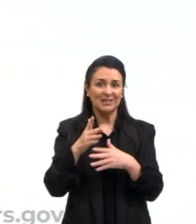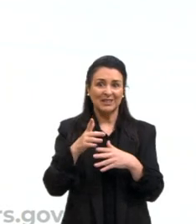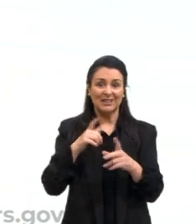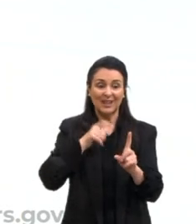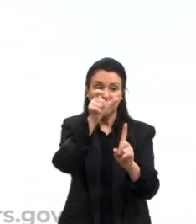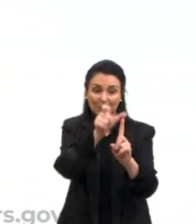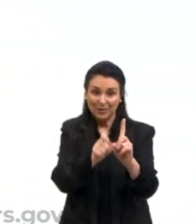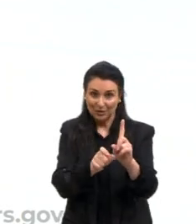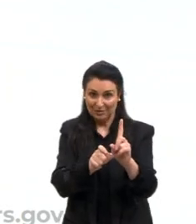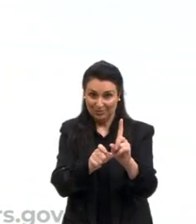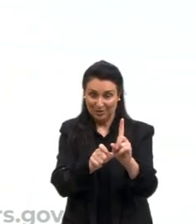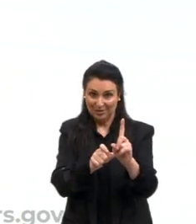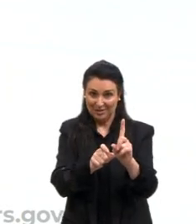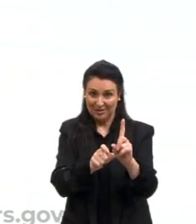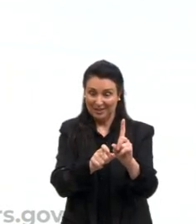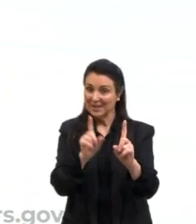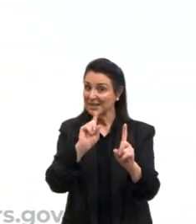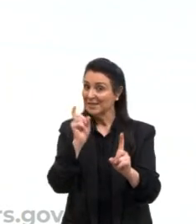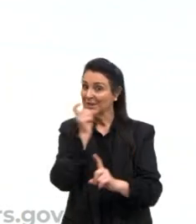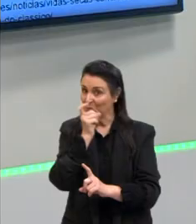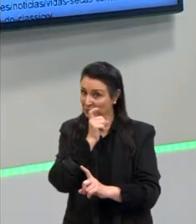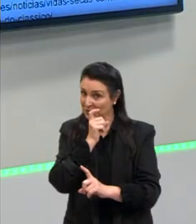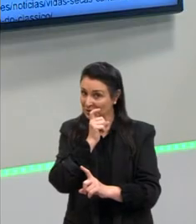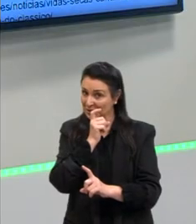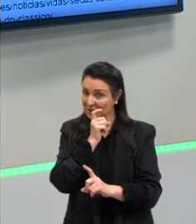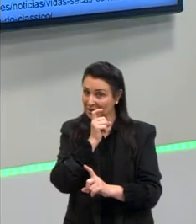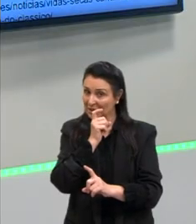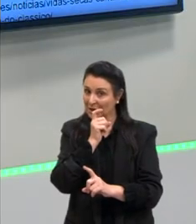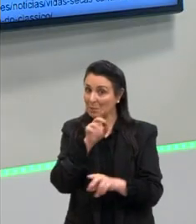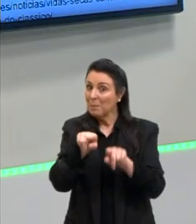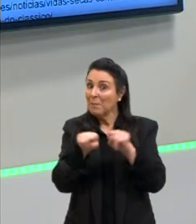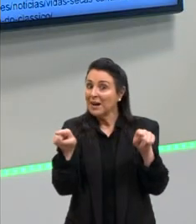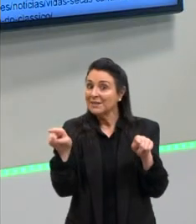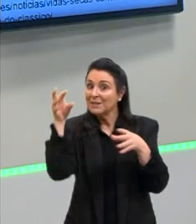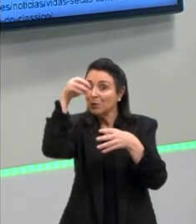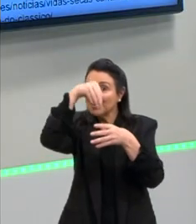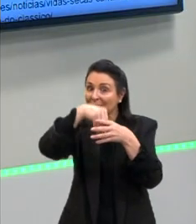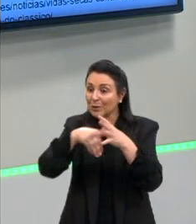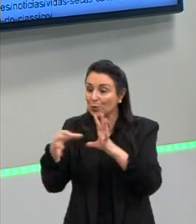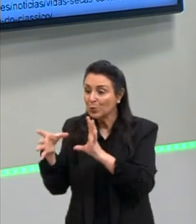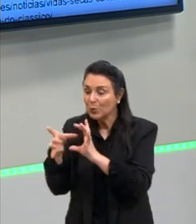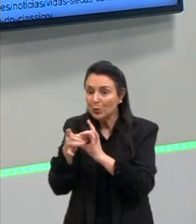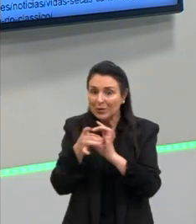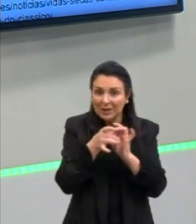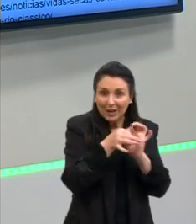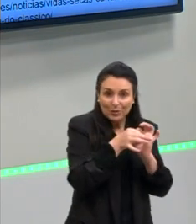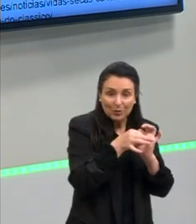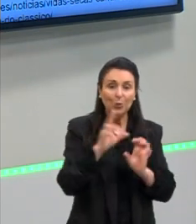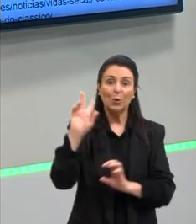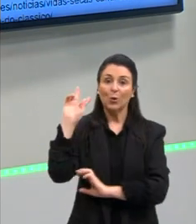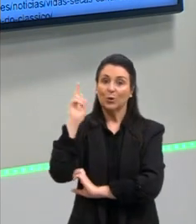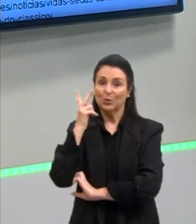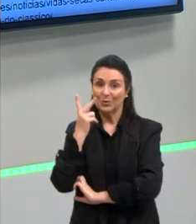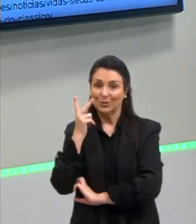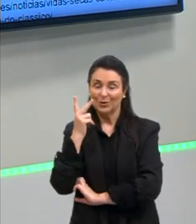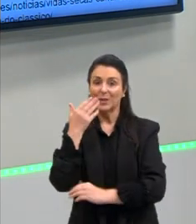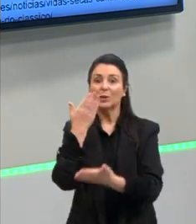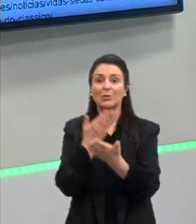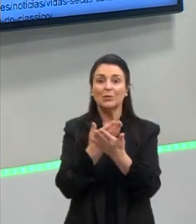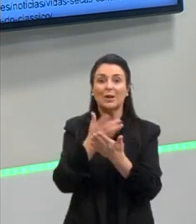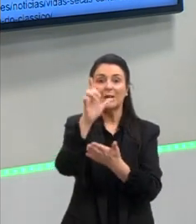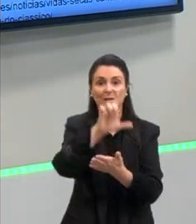personagens ficcionais Trabalhando dentro de um contexto histórico então estudar literatura através dos livros dos